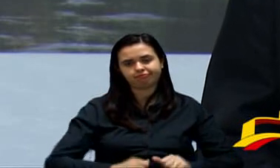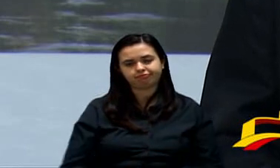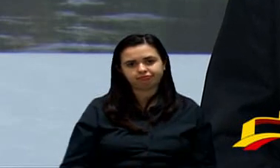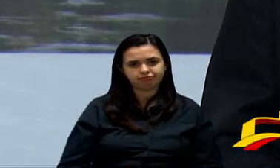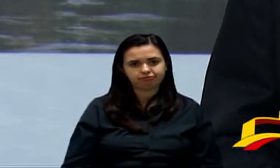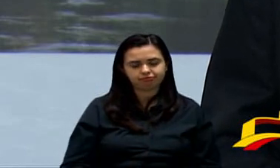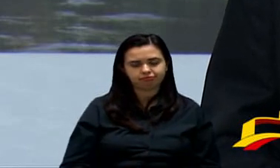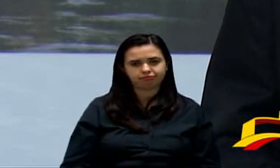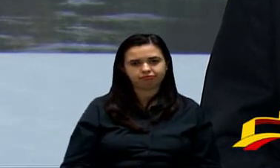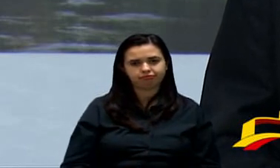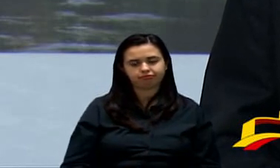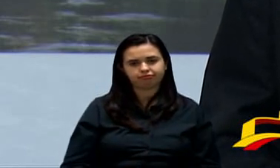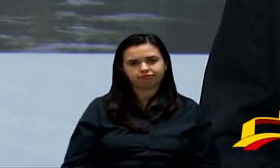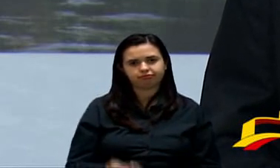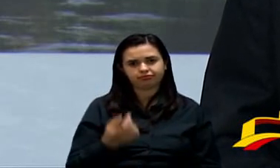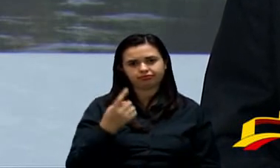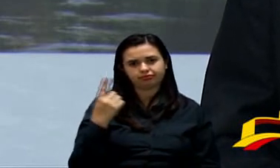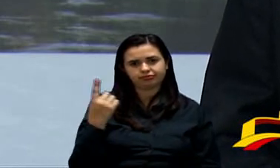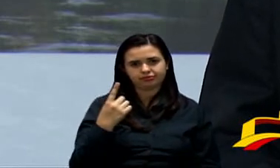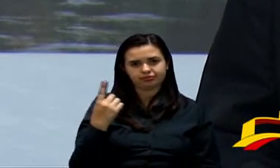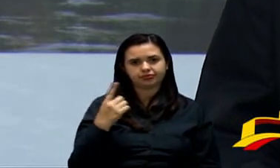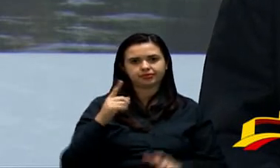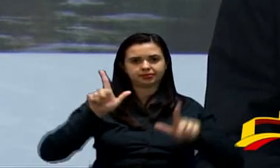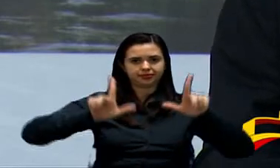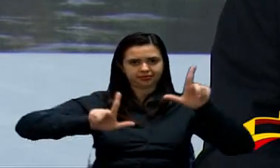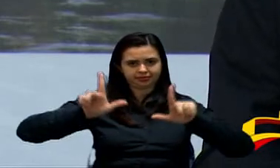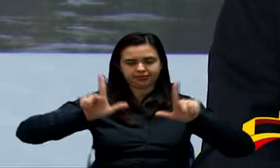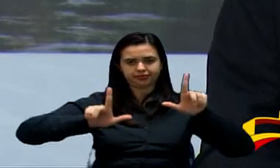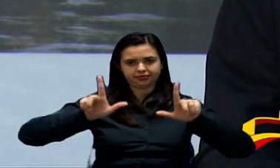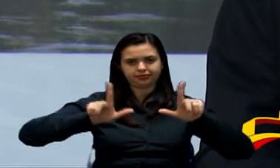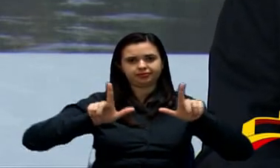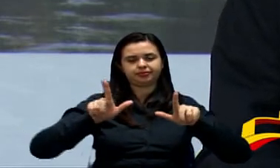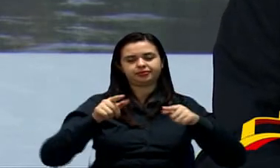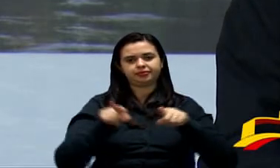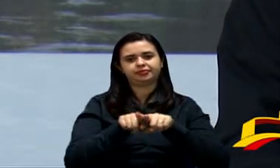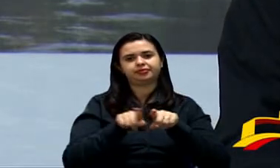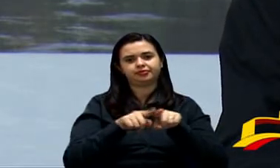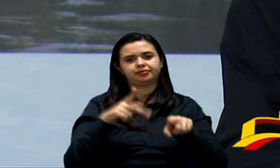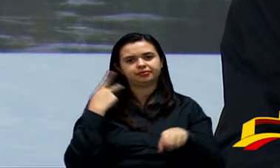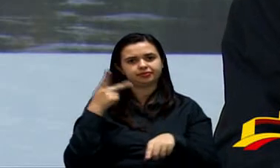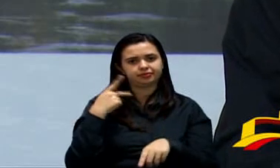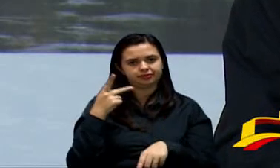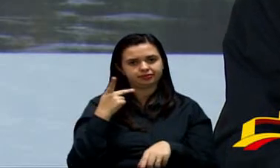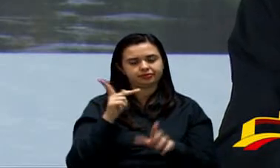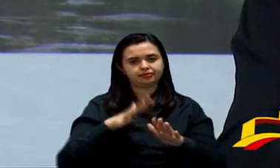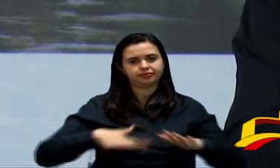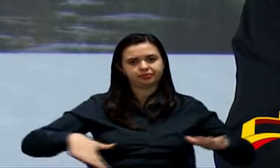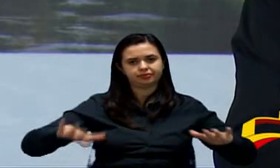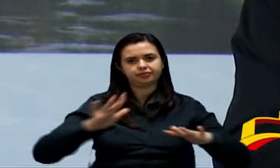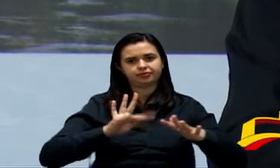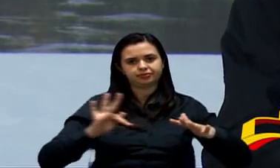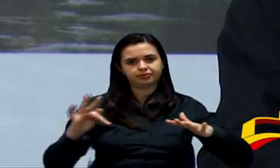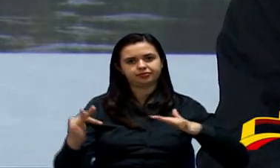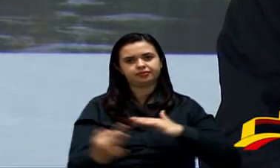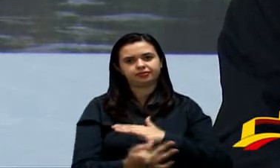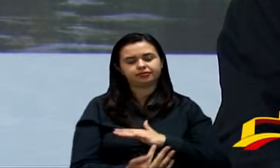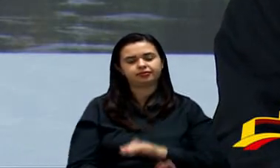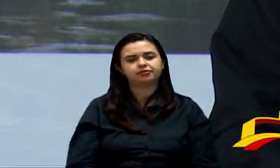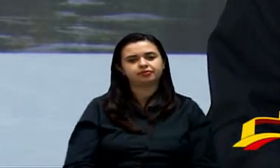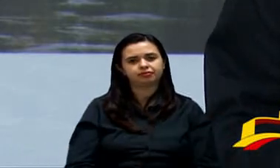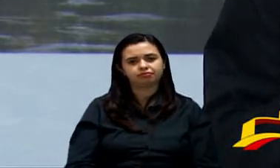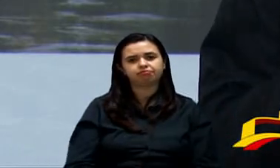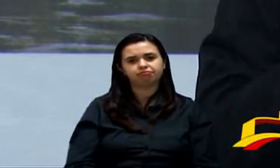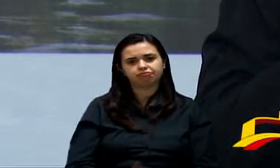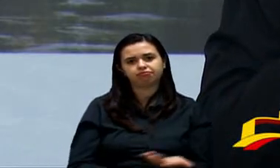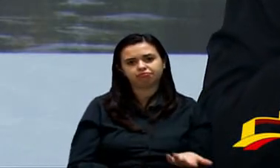Primeiro, nossos telespectadores, colegas, vereadores, vereadoras, população que nos acompanha, é